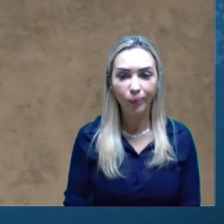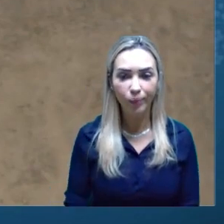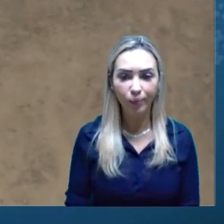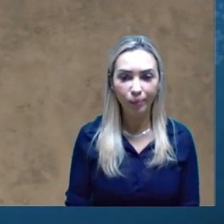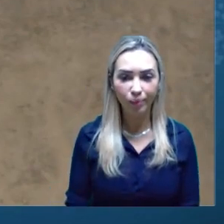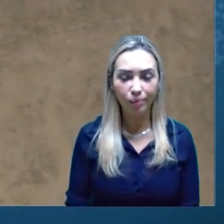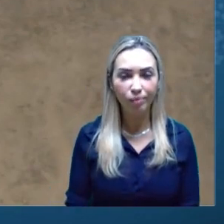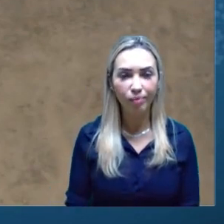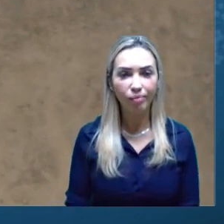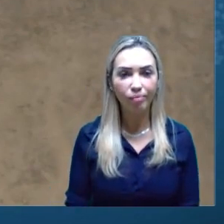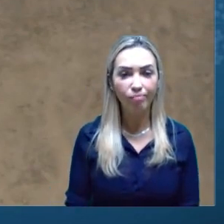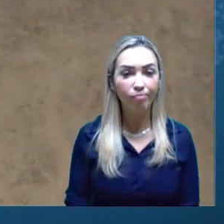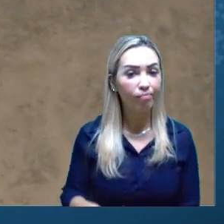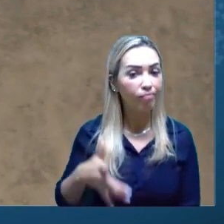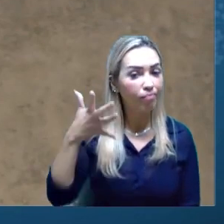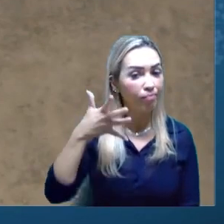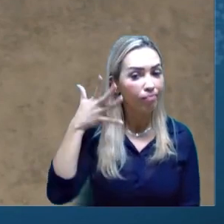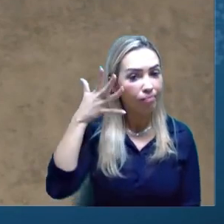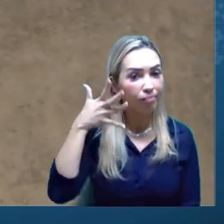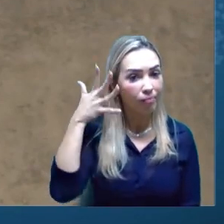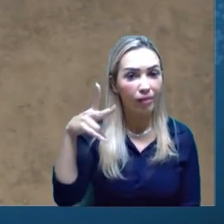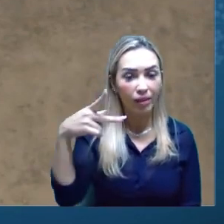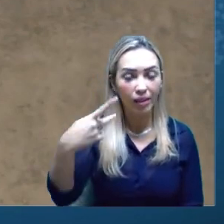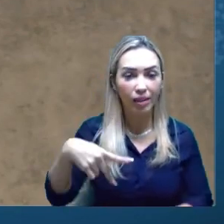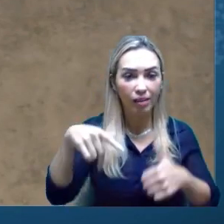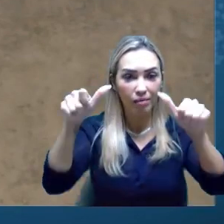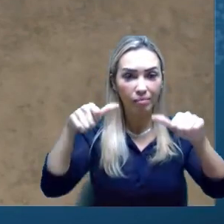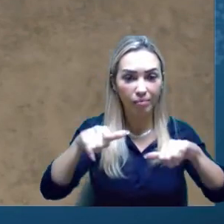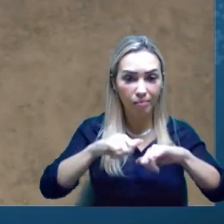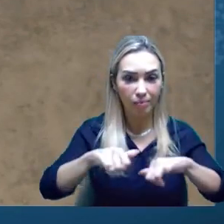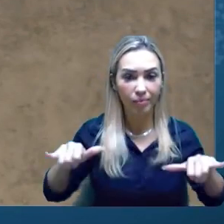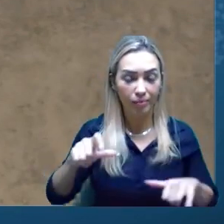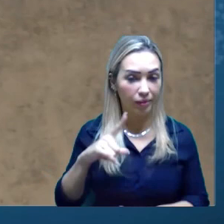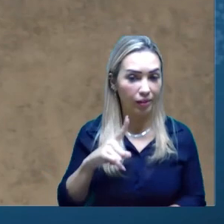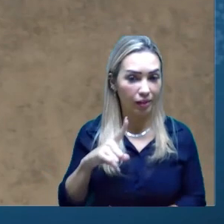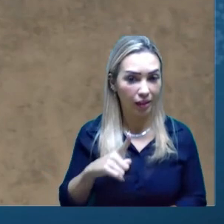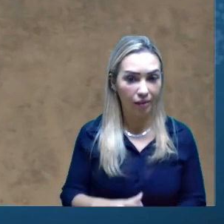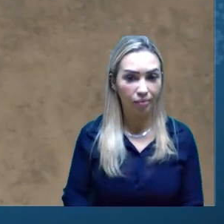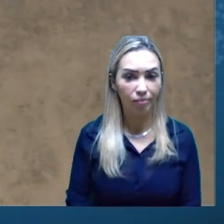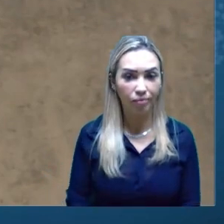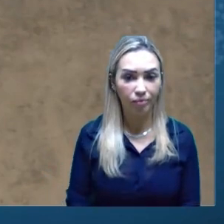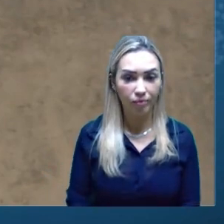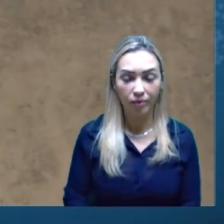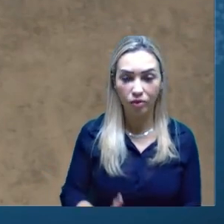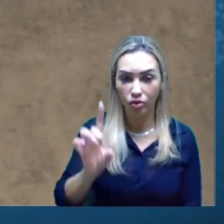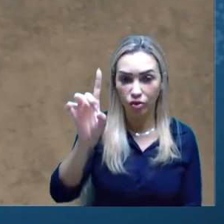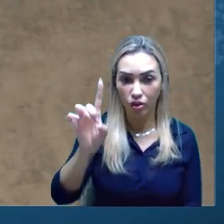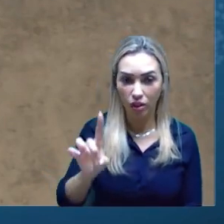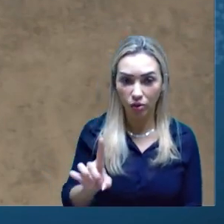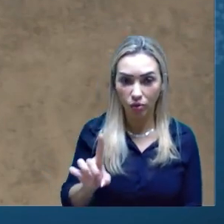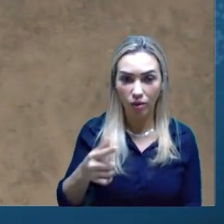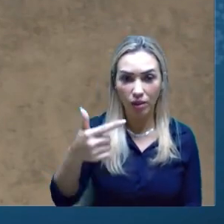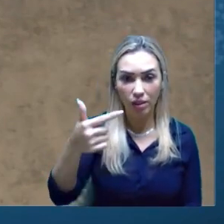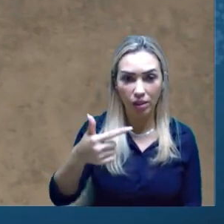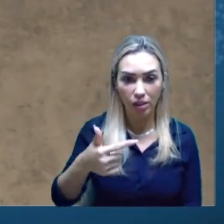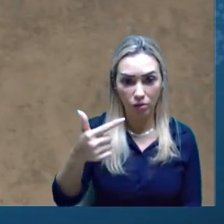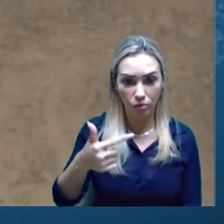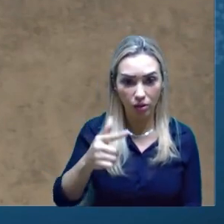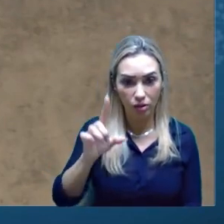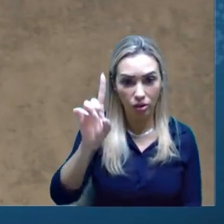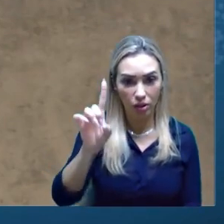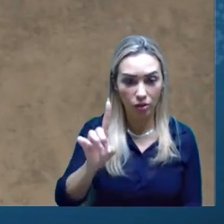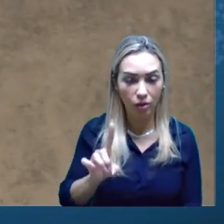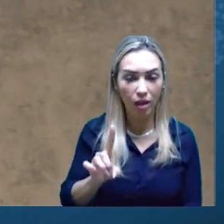Como palestrantes deste painel, teremos a diretora da 2ª Diretoria da Agência Nacional